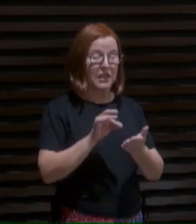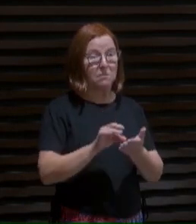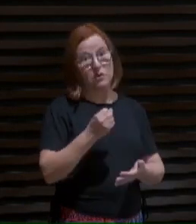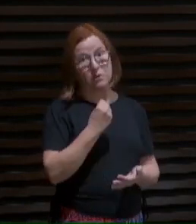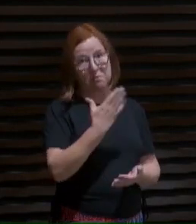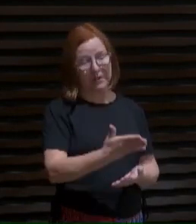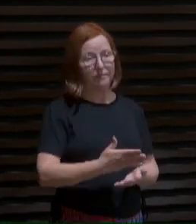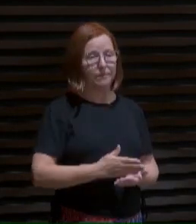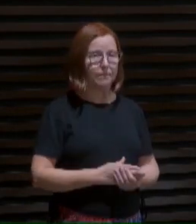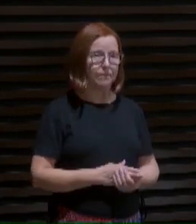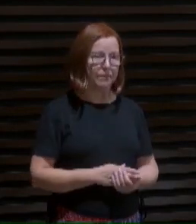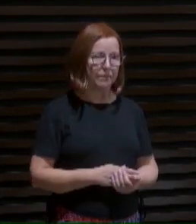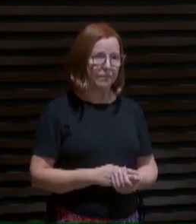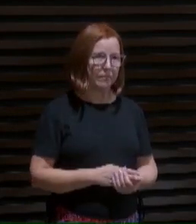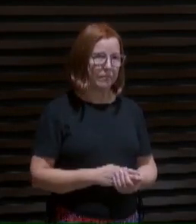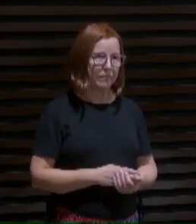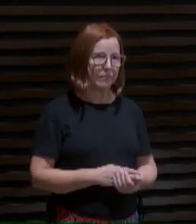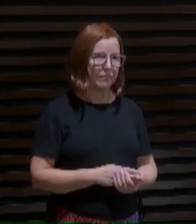bem.